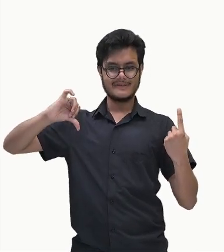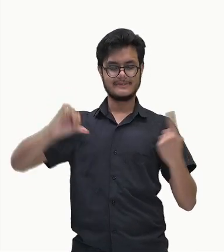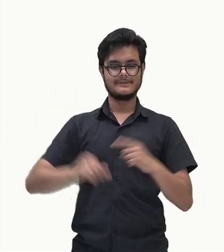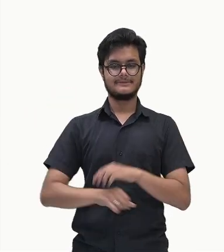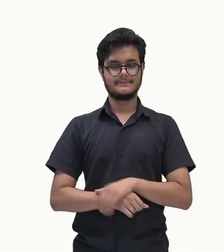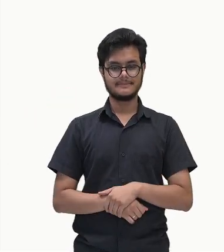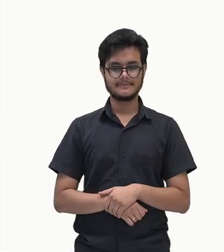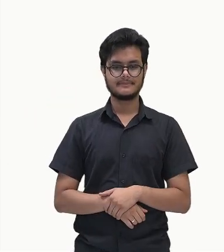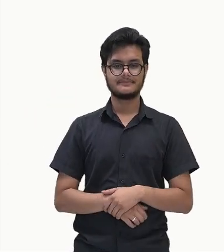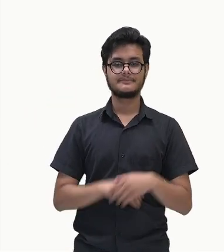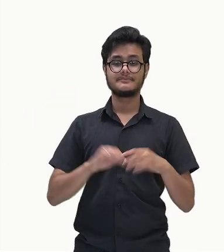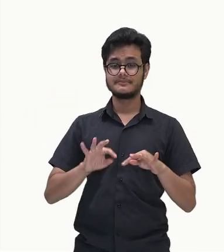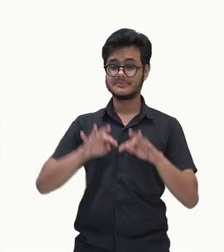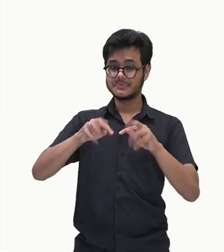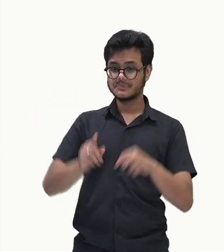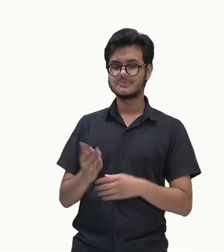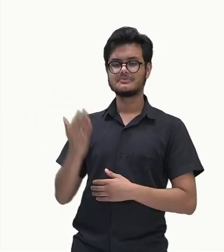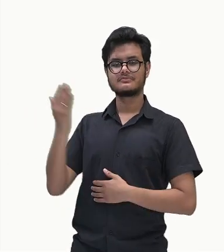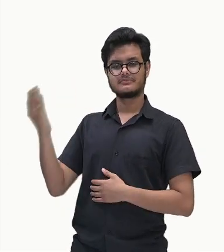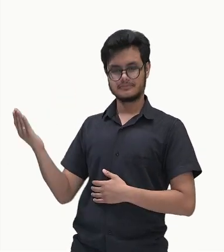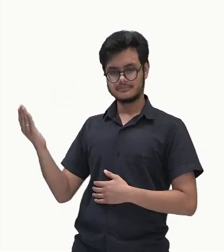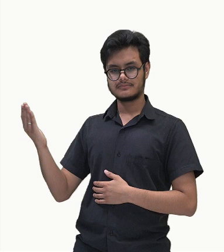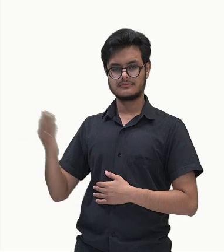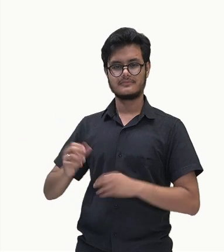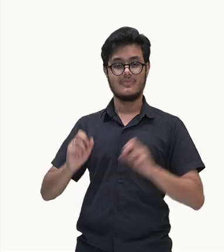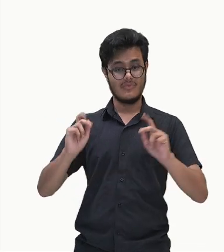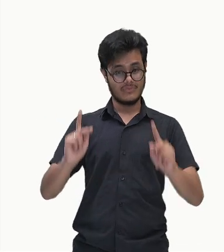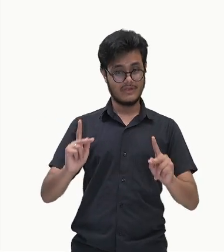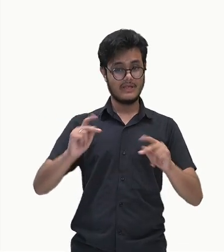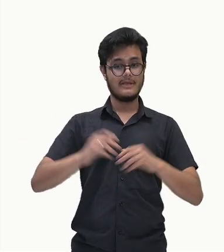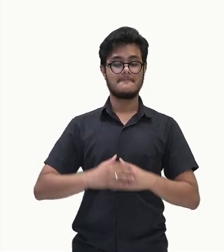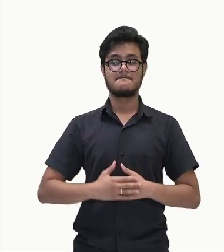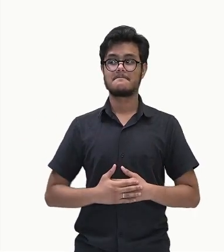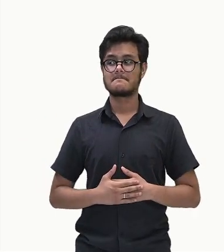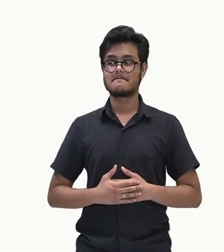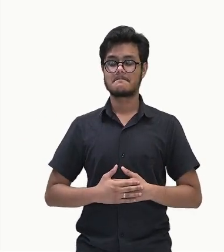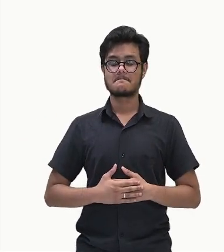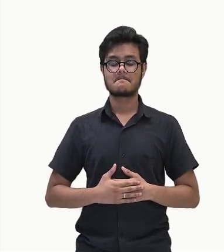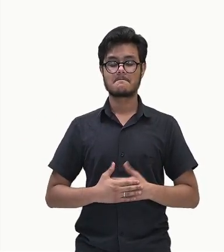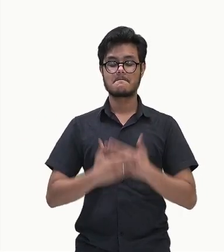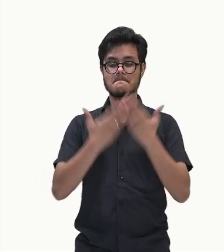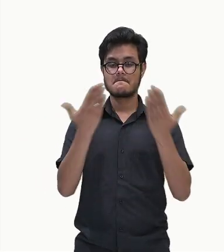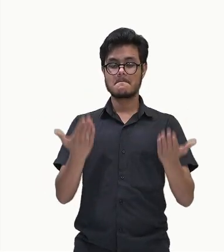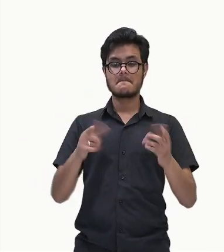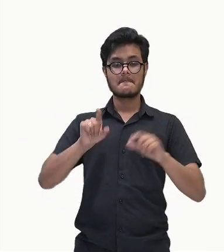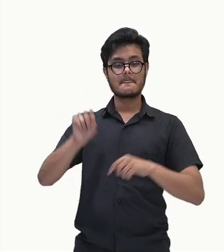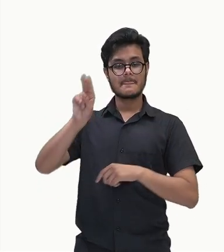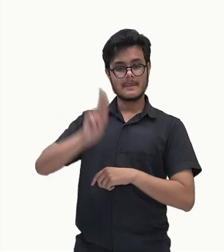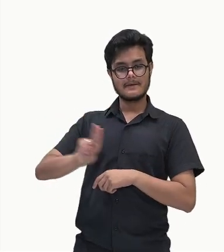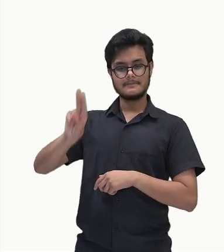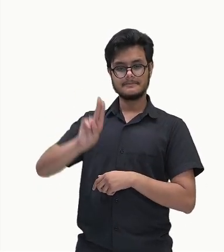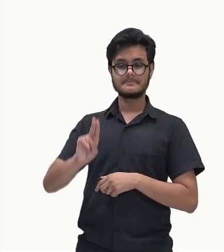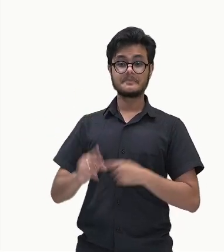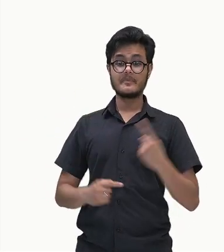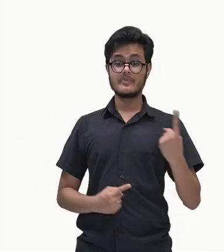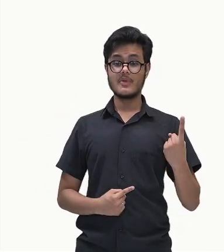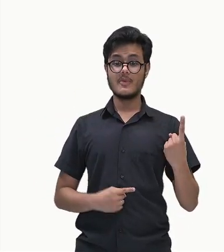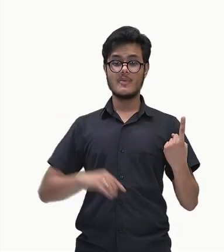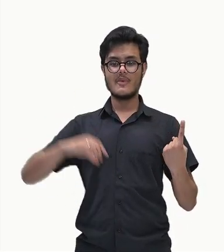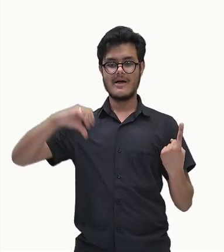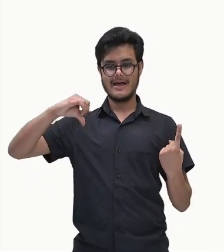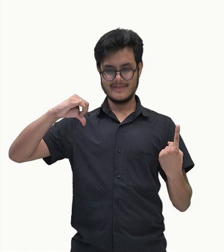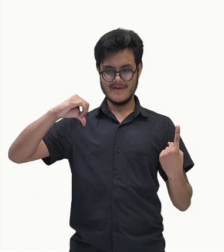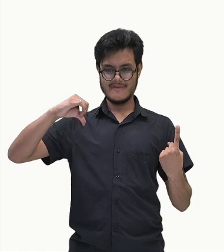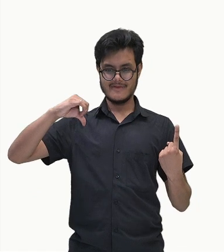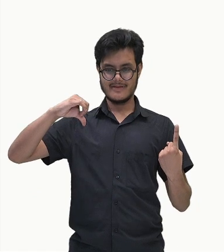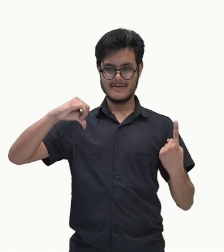gente tem todos os números possíveis de 1 a no então usando aqui os números de 1 a 9 terminando